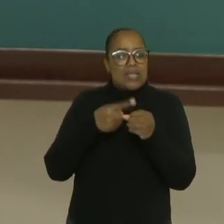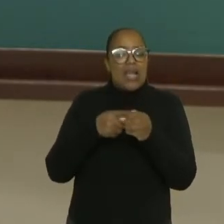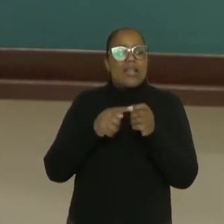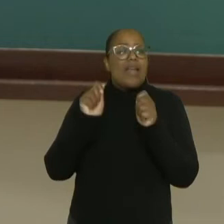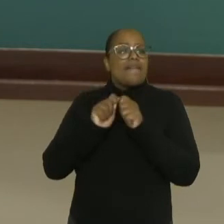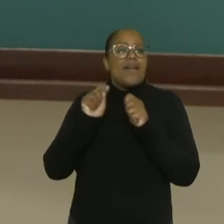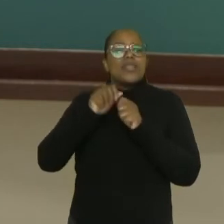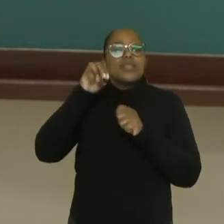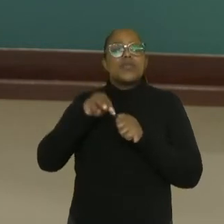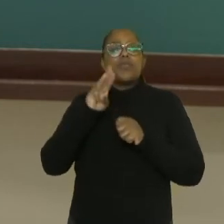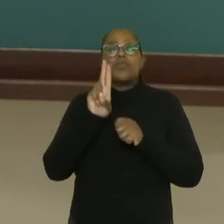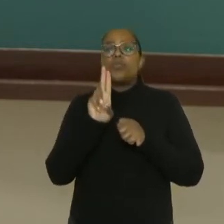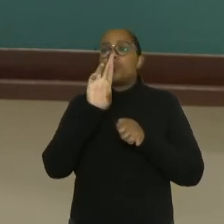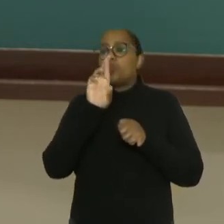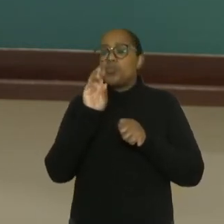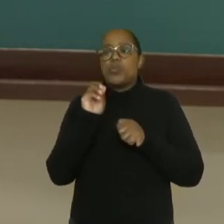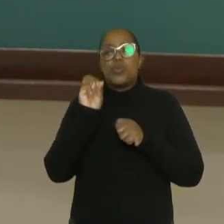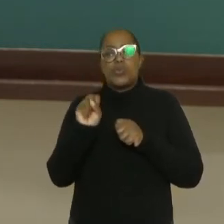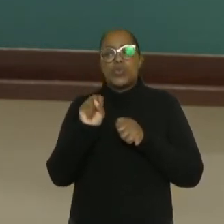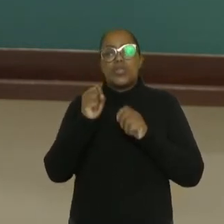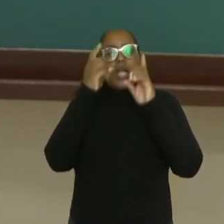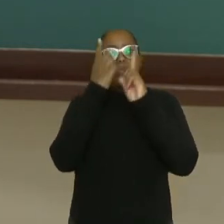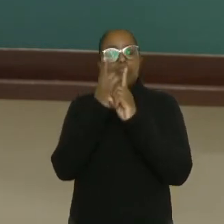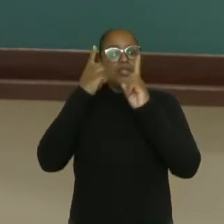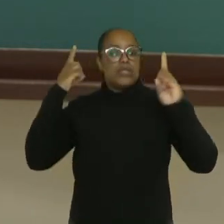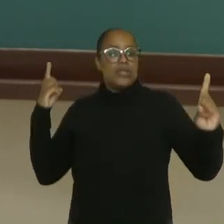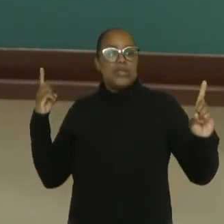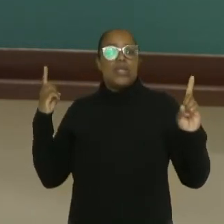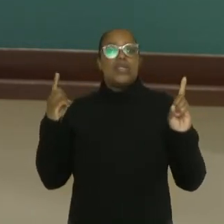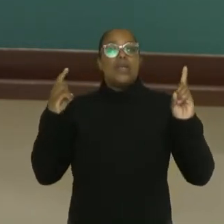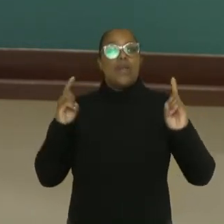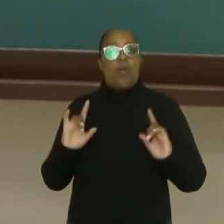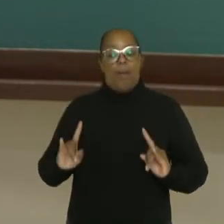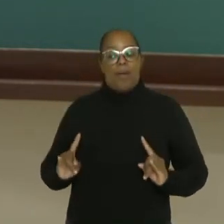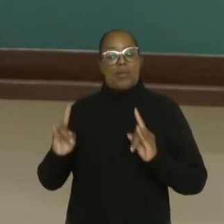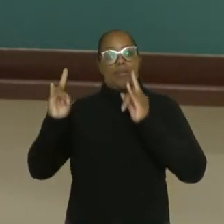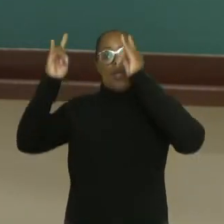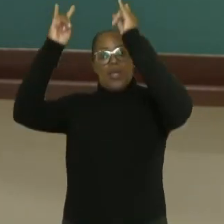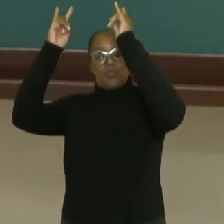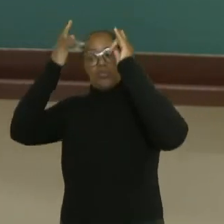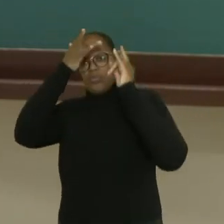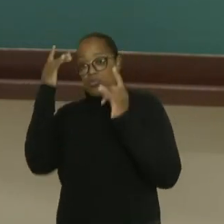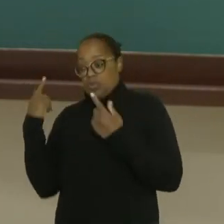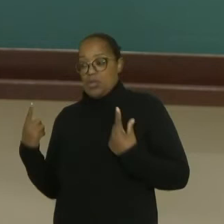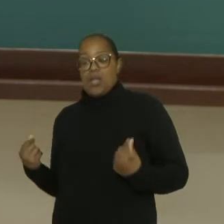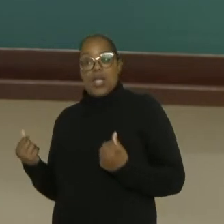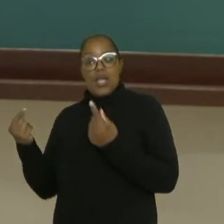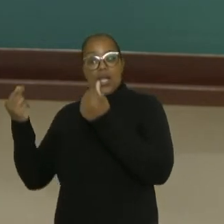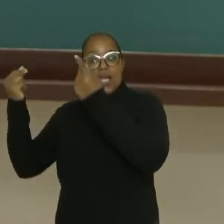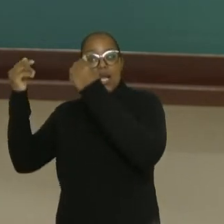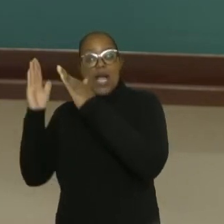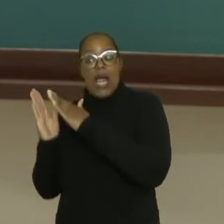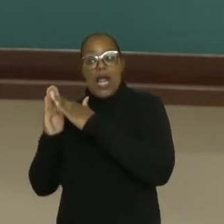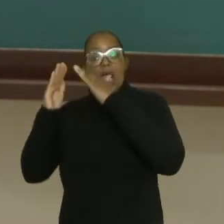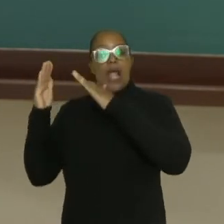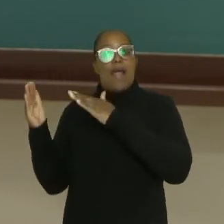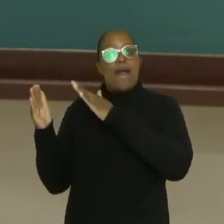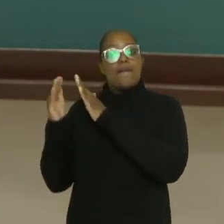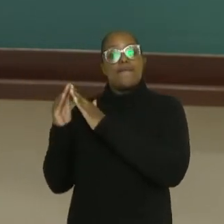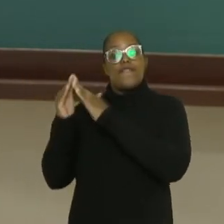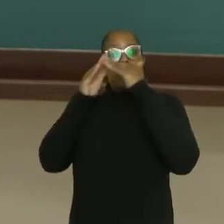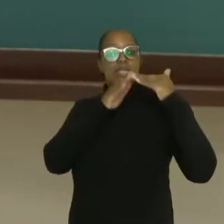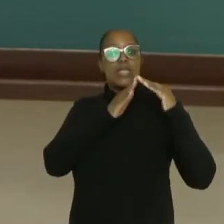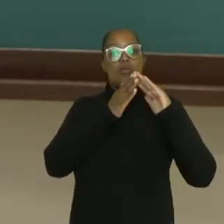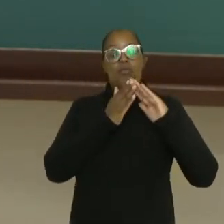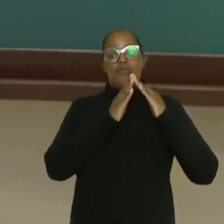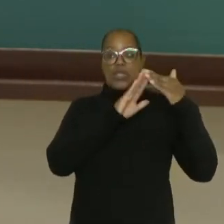grandes muros, grandes distâncias entre classes, né, ali, e essa cidade de